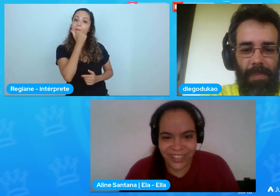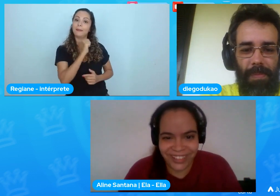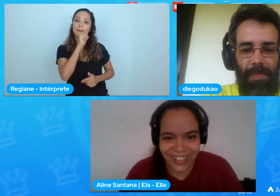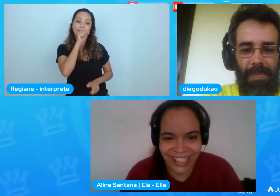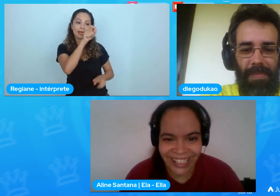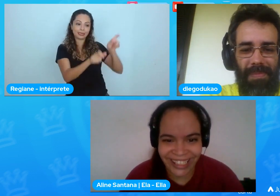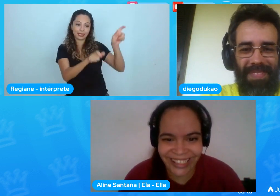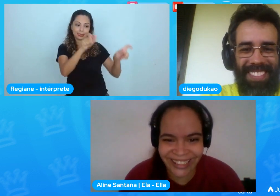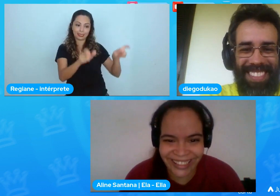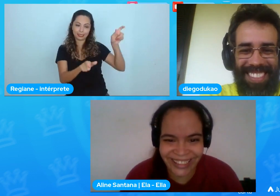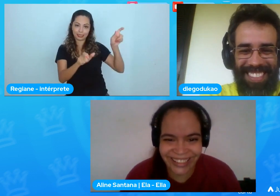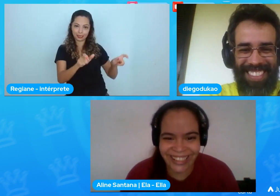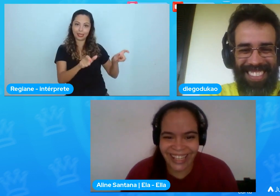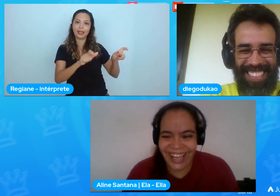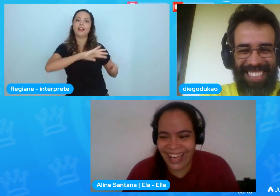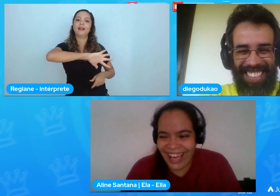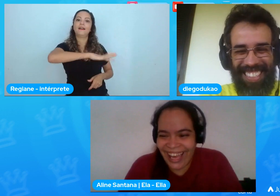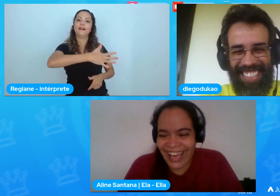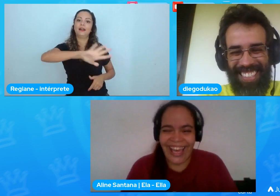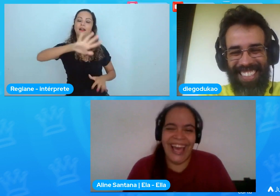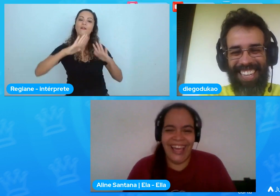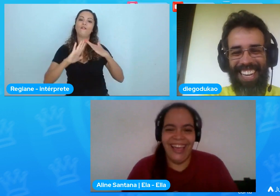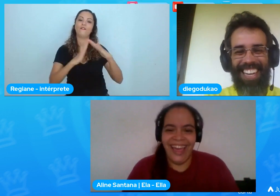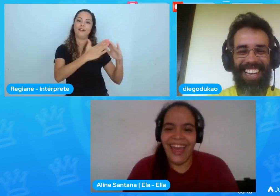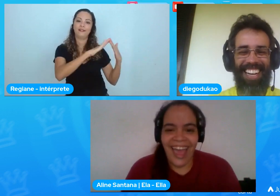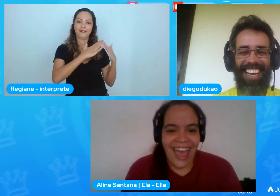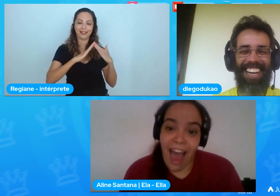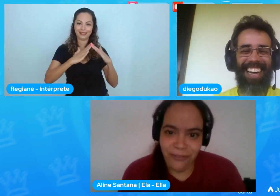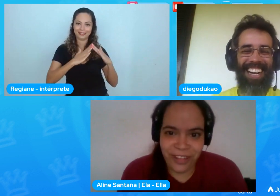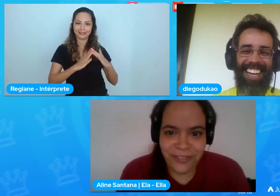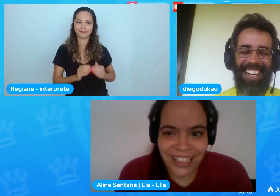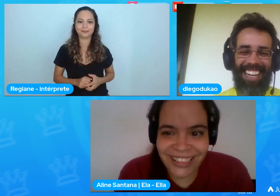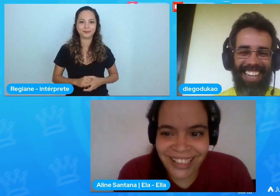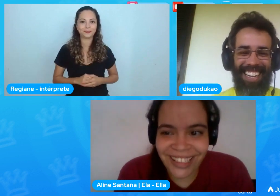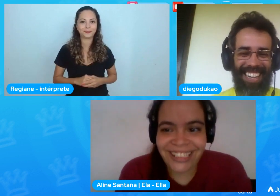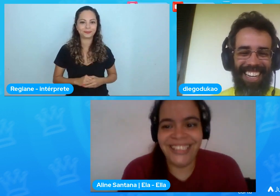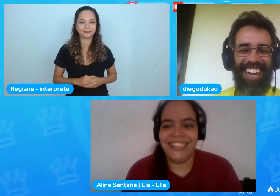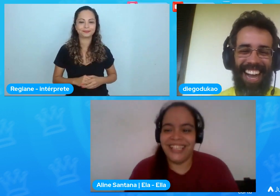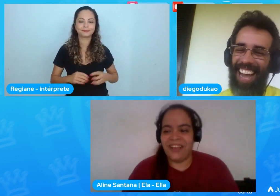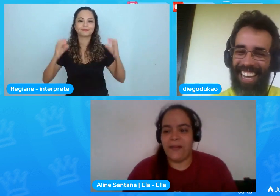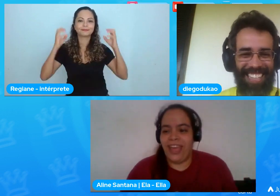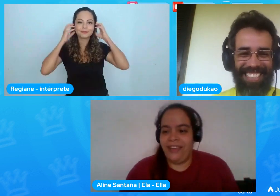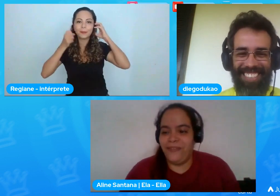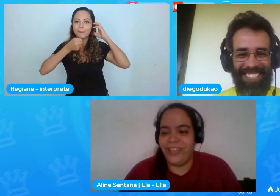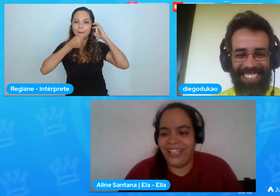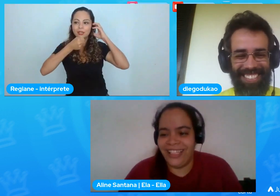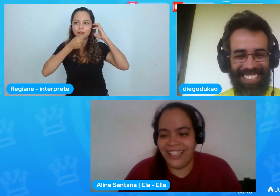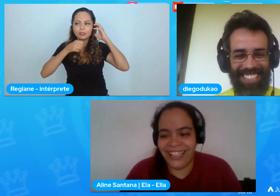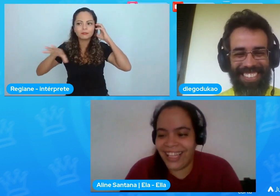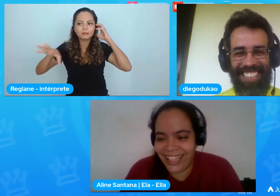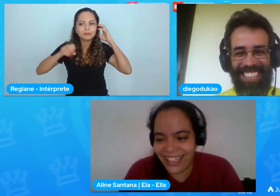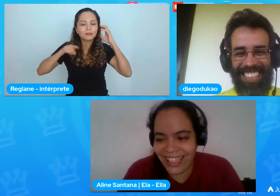A bebê apontando aqui. Não, pra lá. Não. Ao vivo é assim, né, gente? É isso.